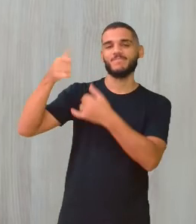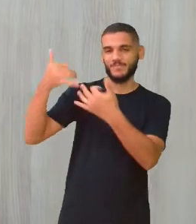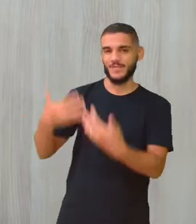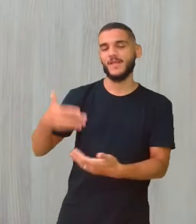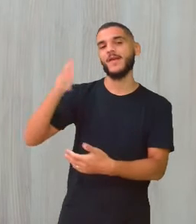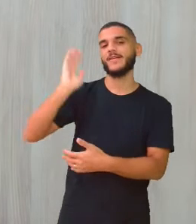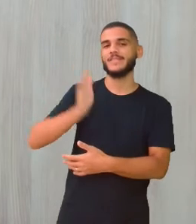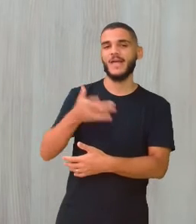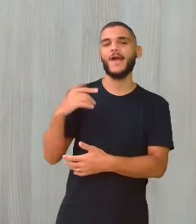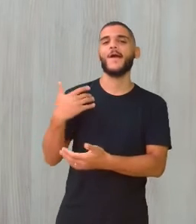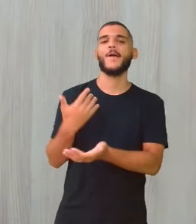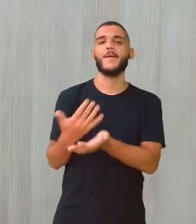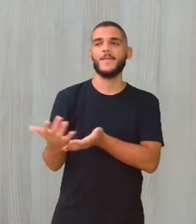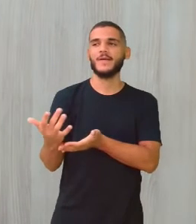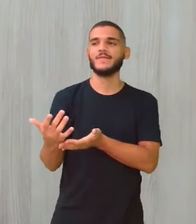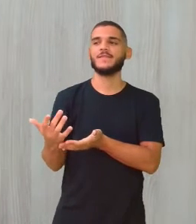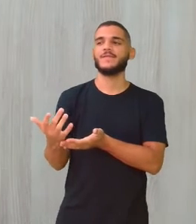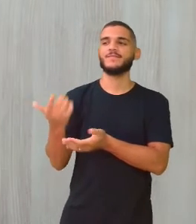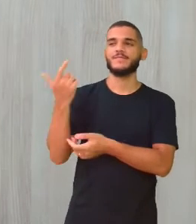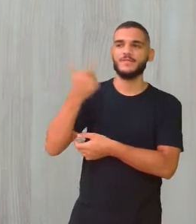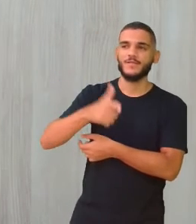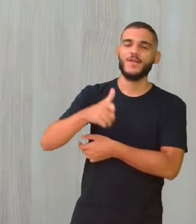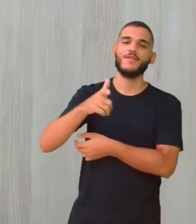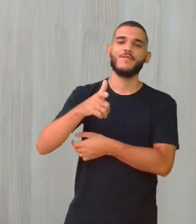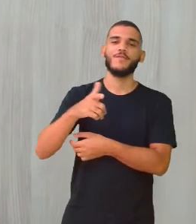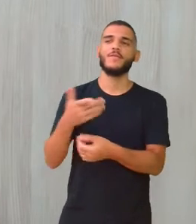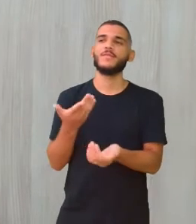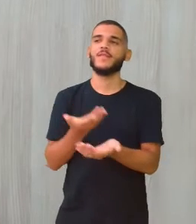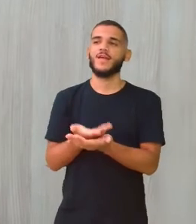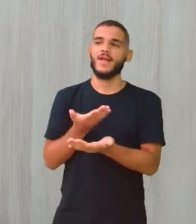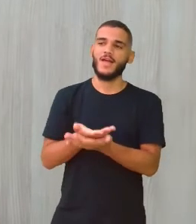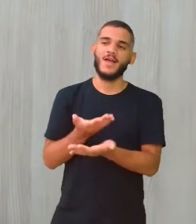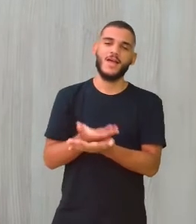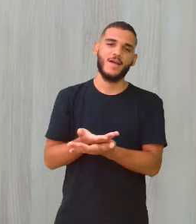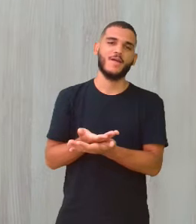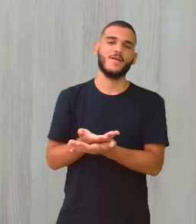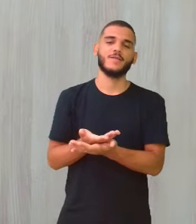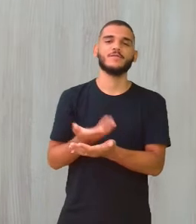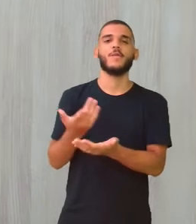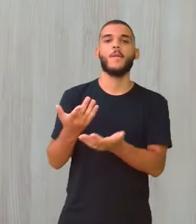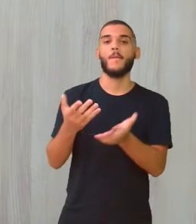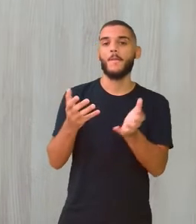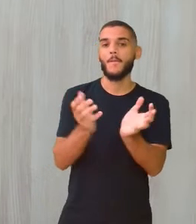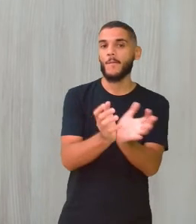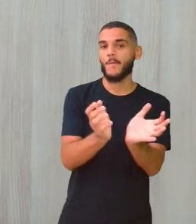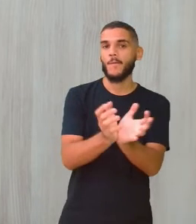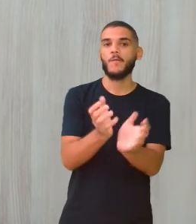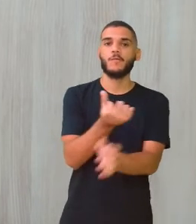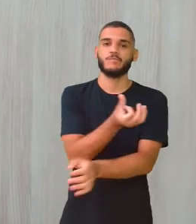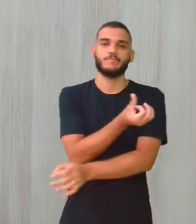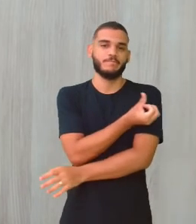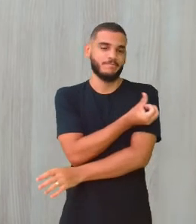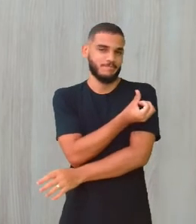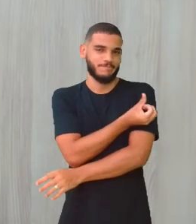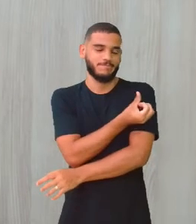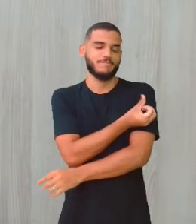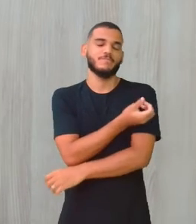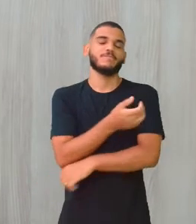gente começa mais um dia aqui com aulas para a turminha maravilhosa do sexto